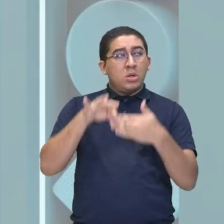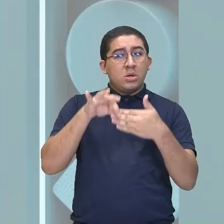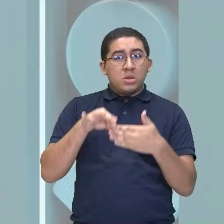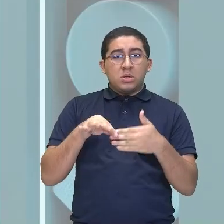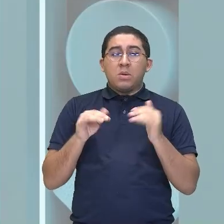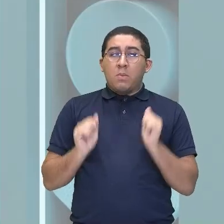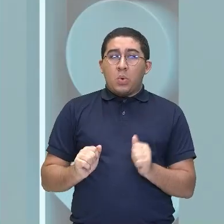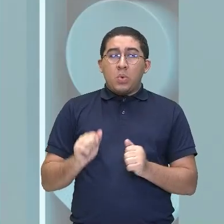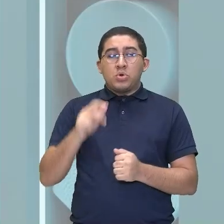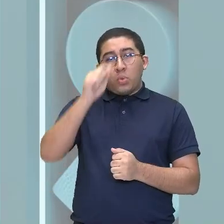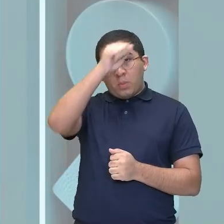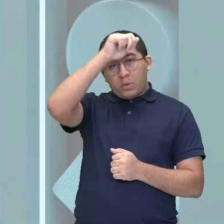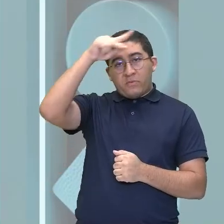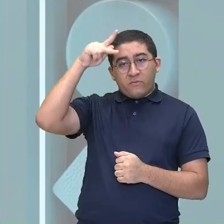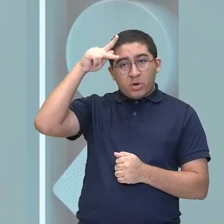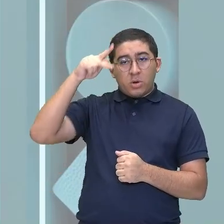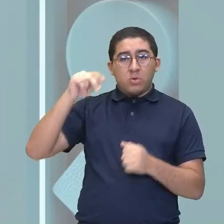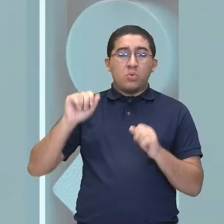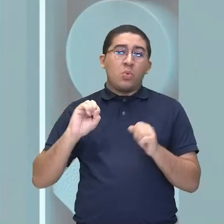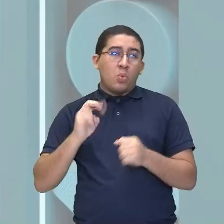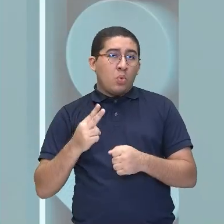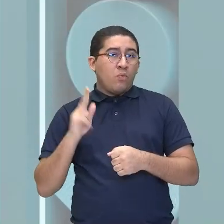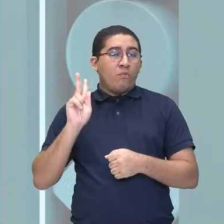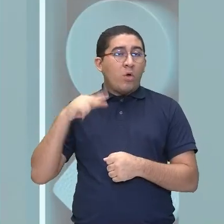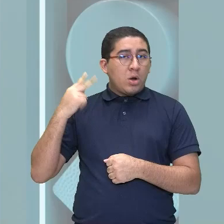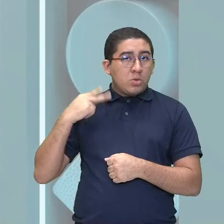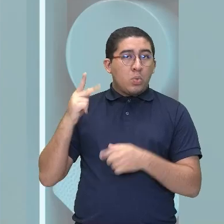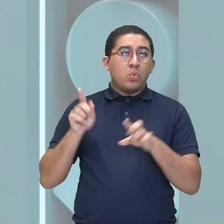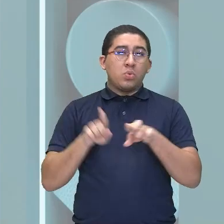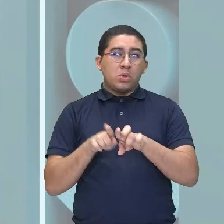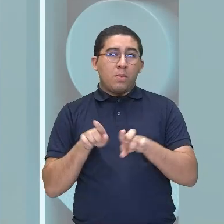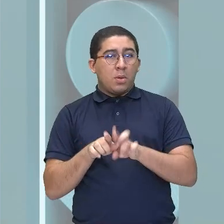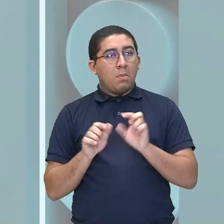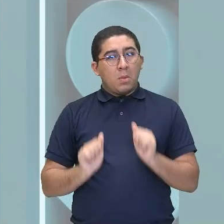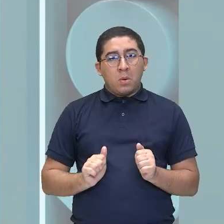o prefeito, né? Poderia ser um vereador, poderia ser